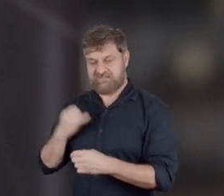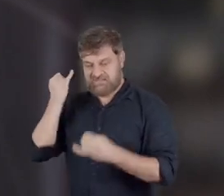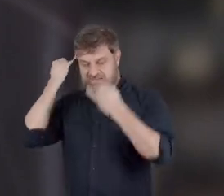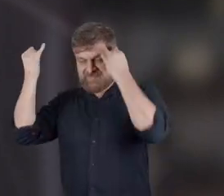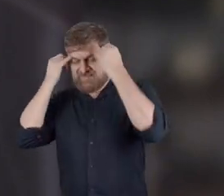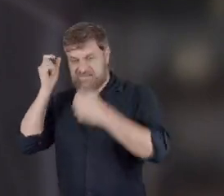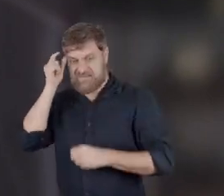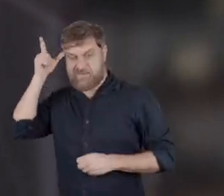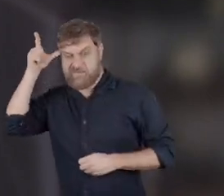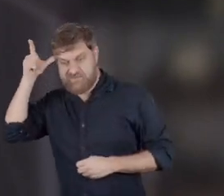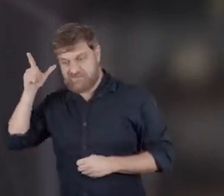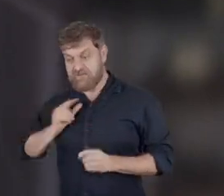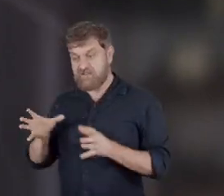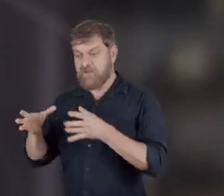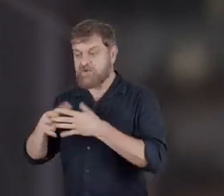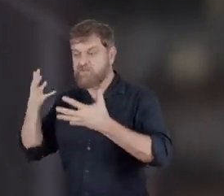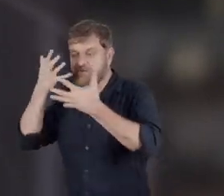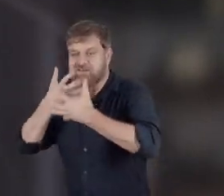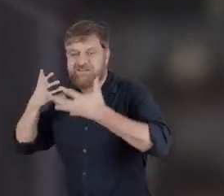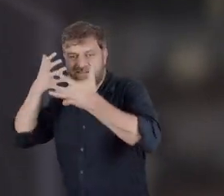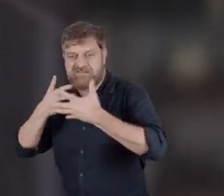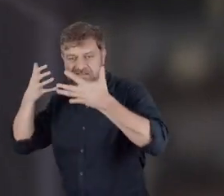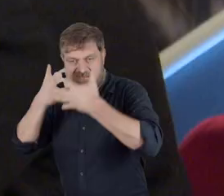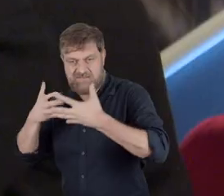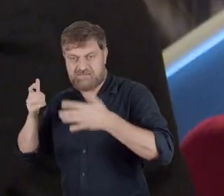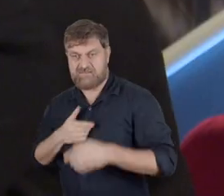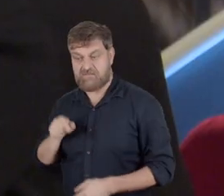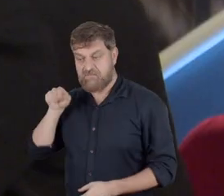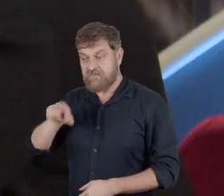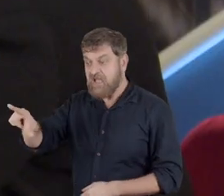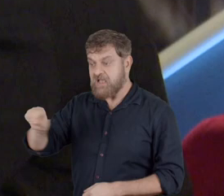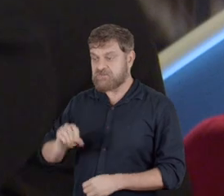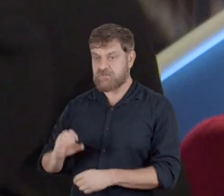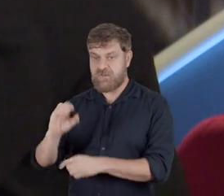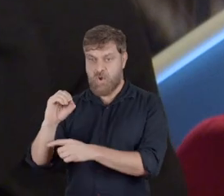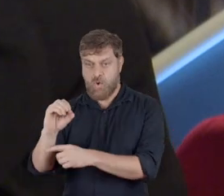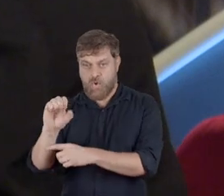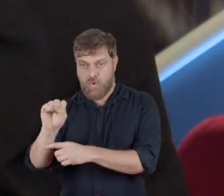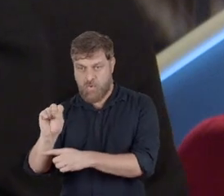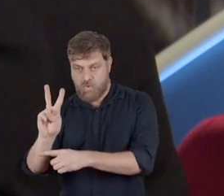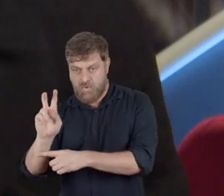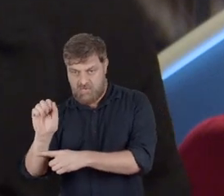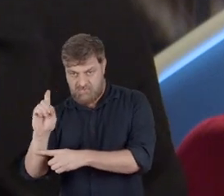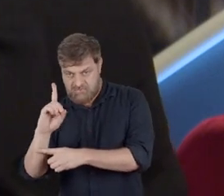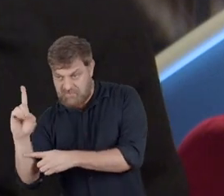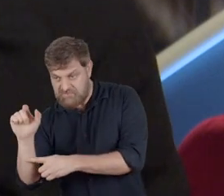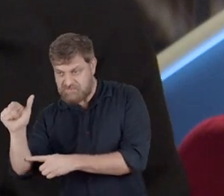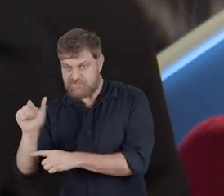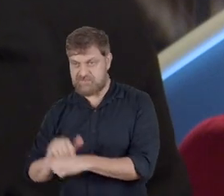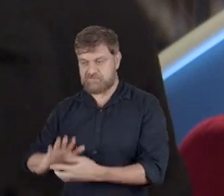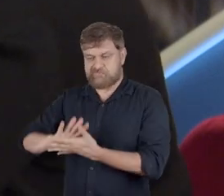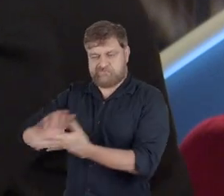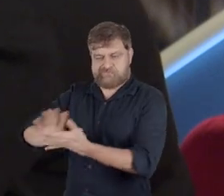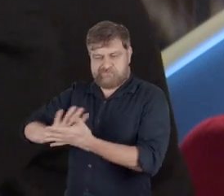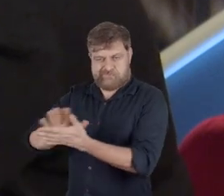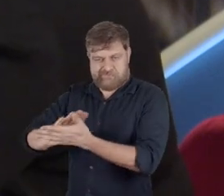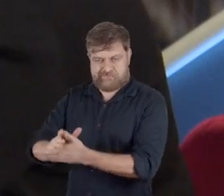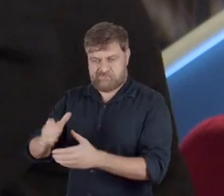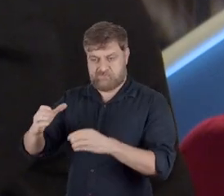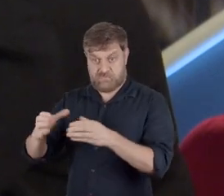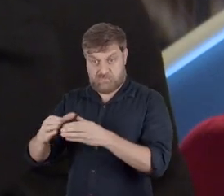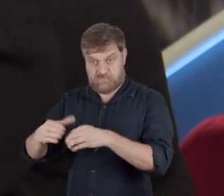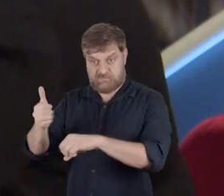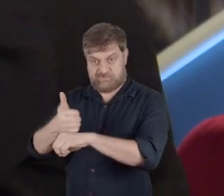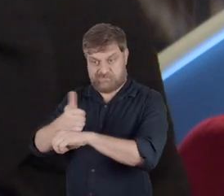pela criação, pela contracultura, que é dos tropicalistas. Então, não por acaso eles vão escolher o Oswald de Andrade, que é o mais demolidor